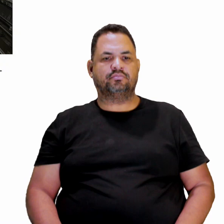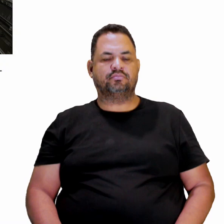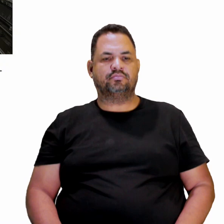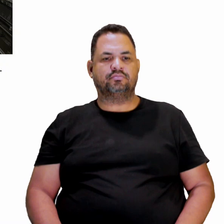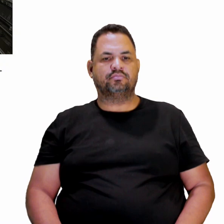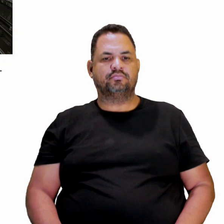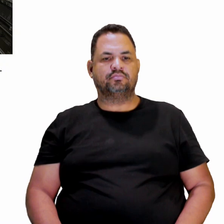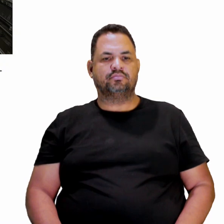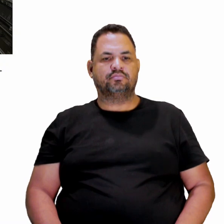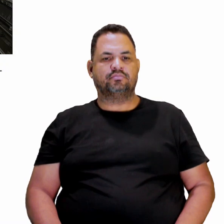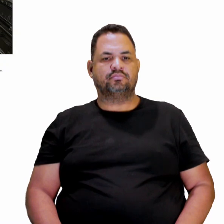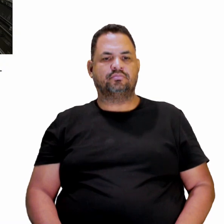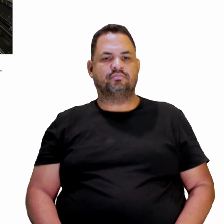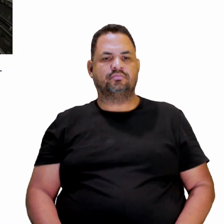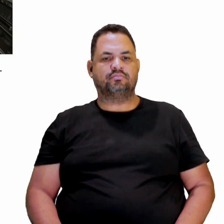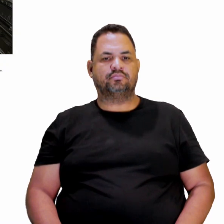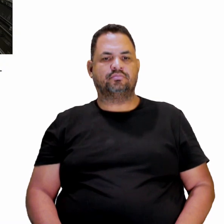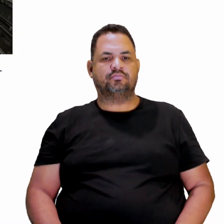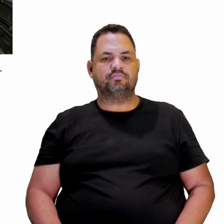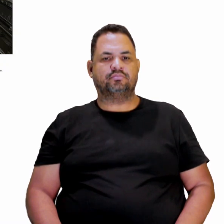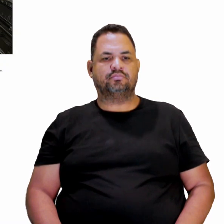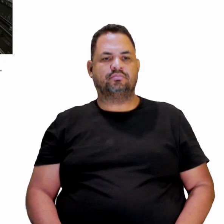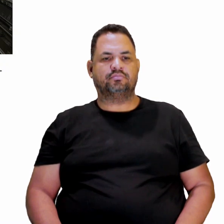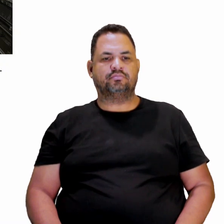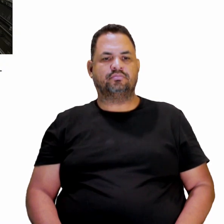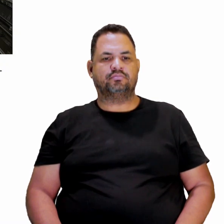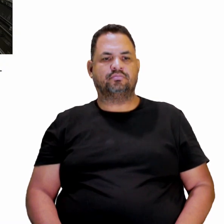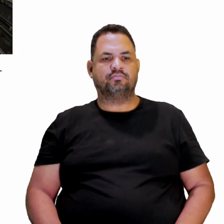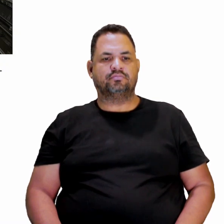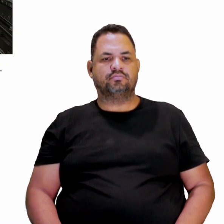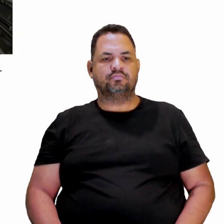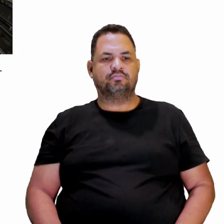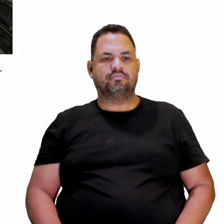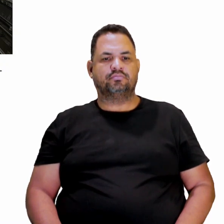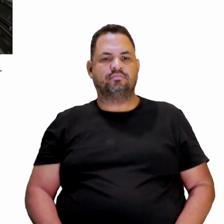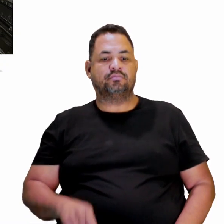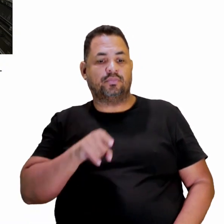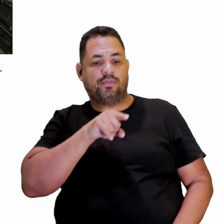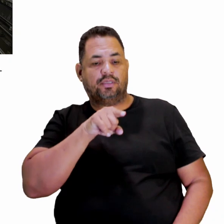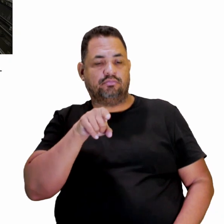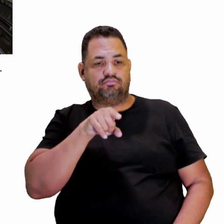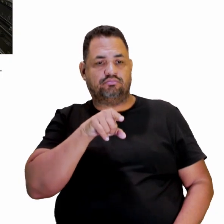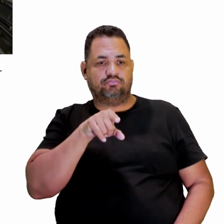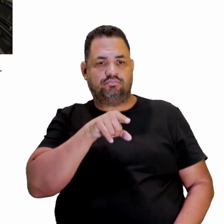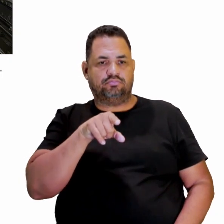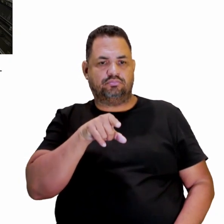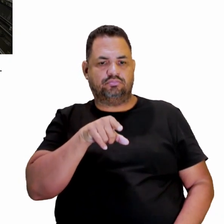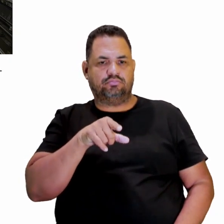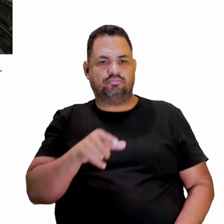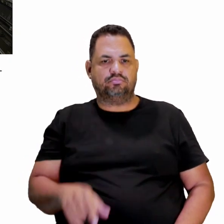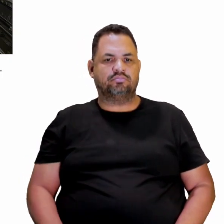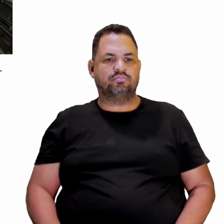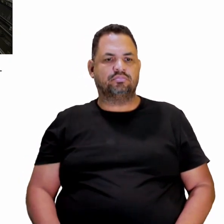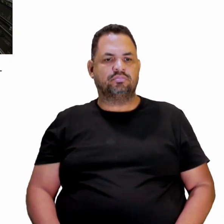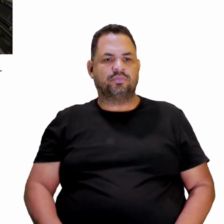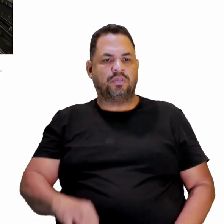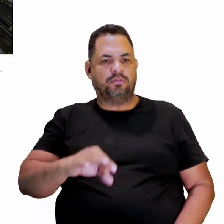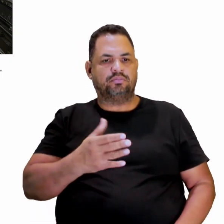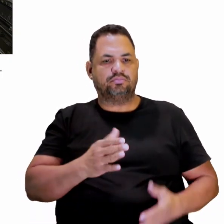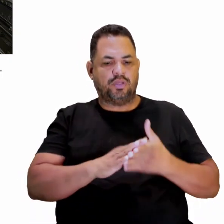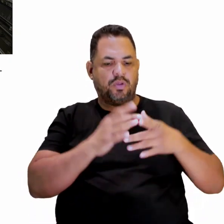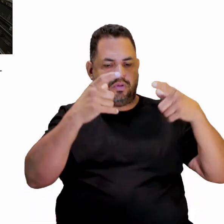of the Victoria Station murder. Ou seja, eles vão para a Scotland Yard, que é